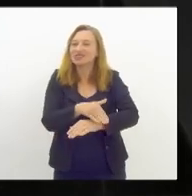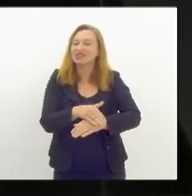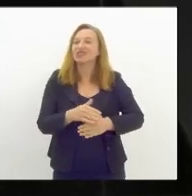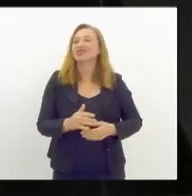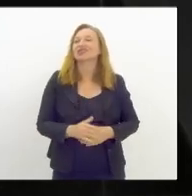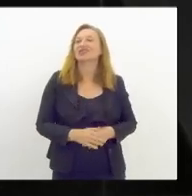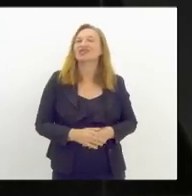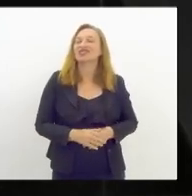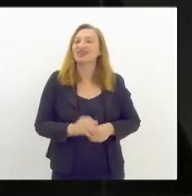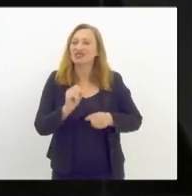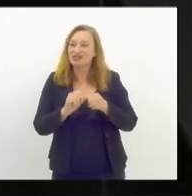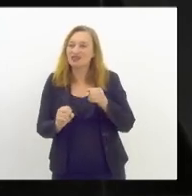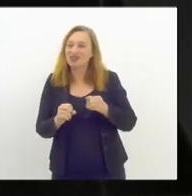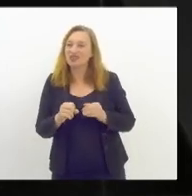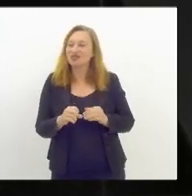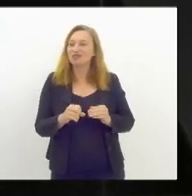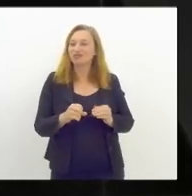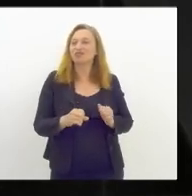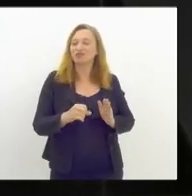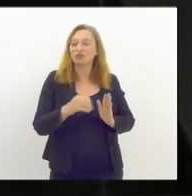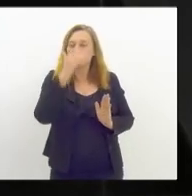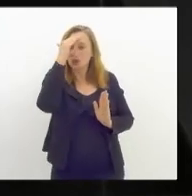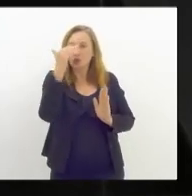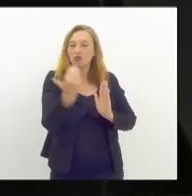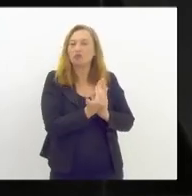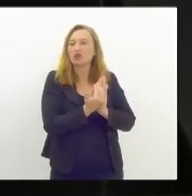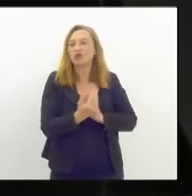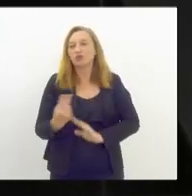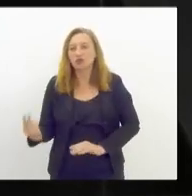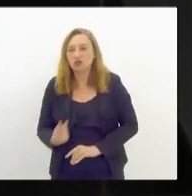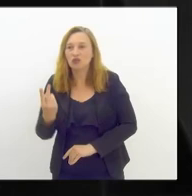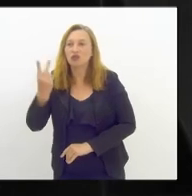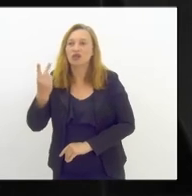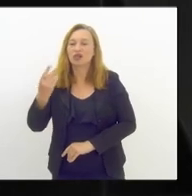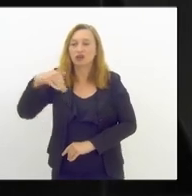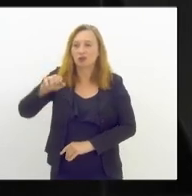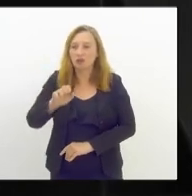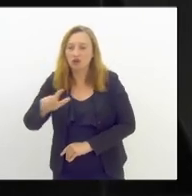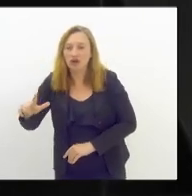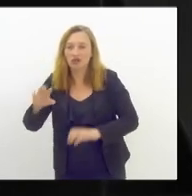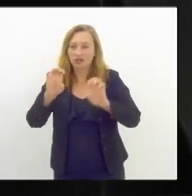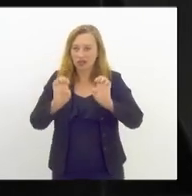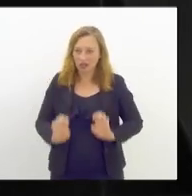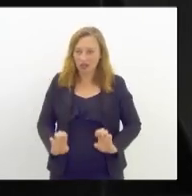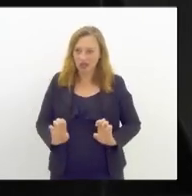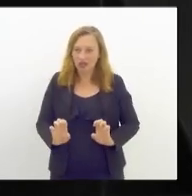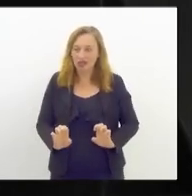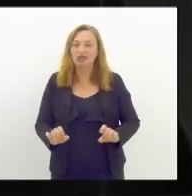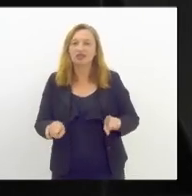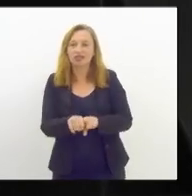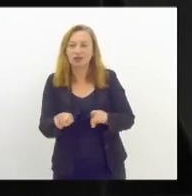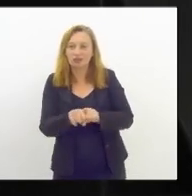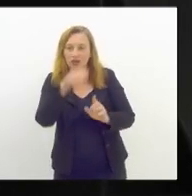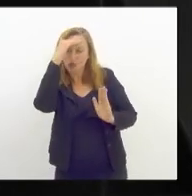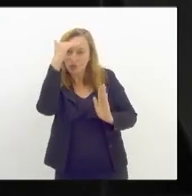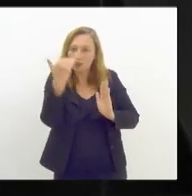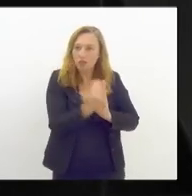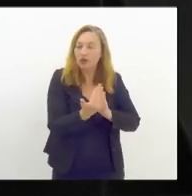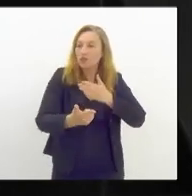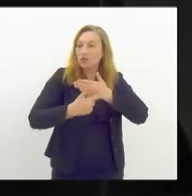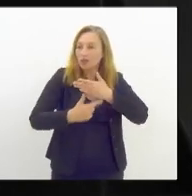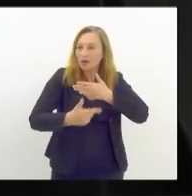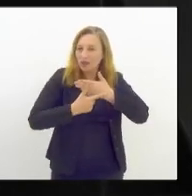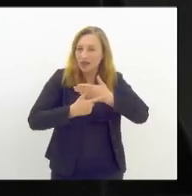e fazendo cumprir os valores a moral e a ética fazendo cumprir o papel